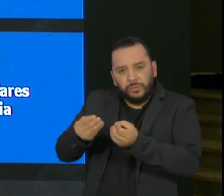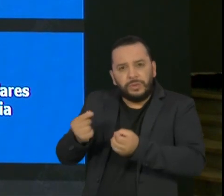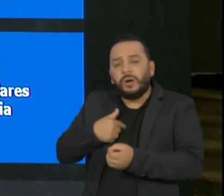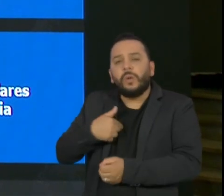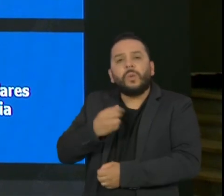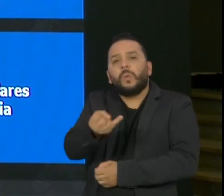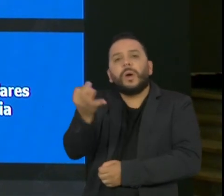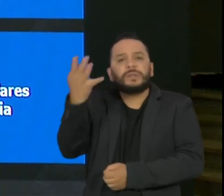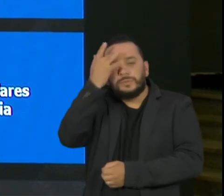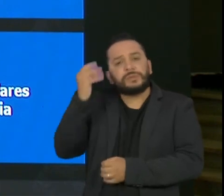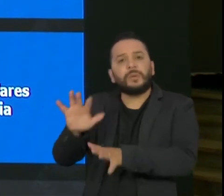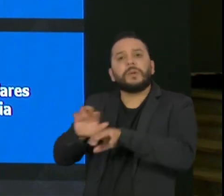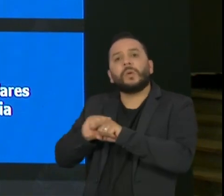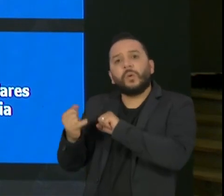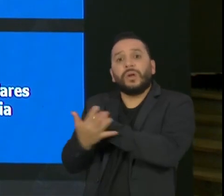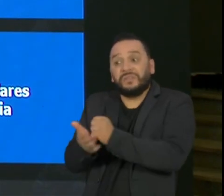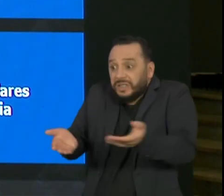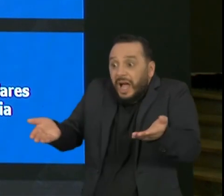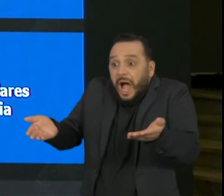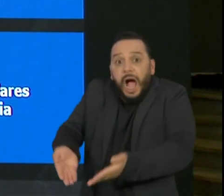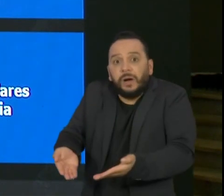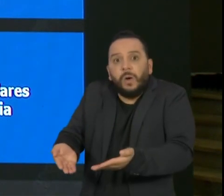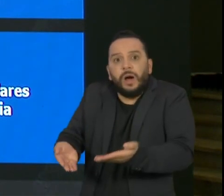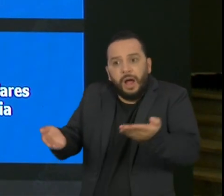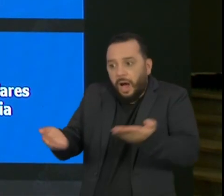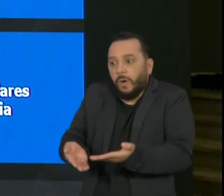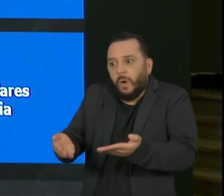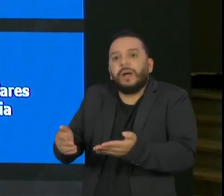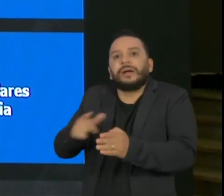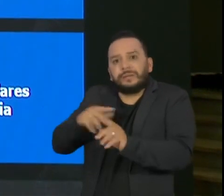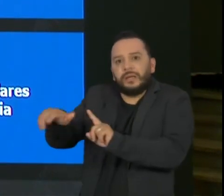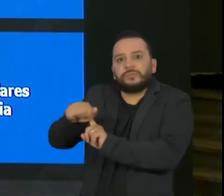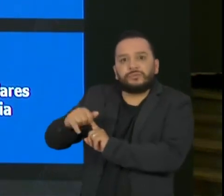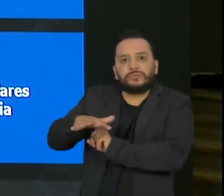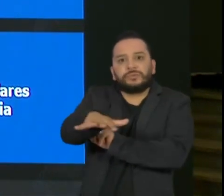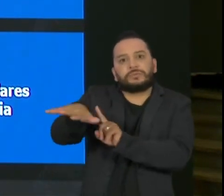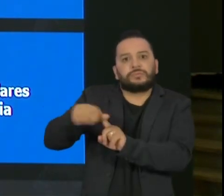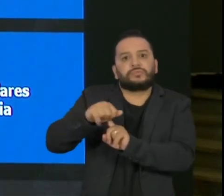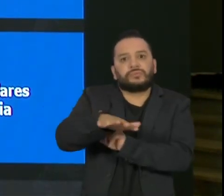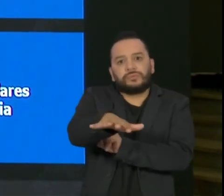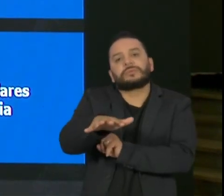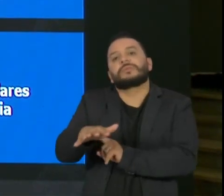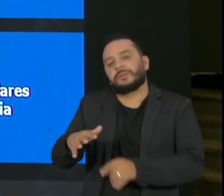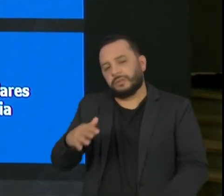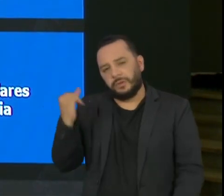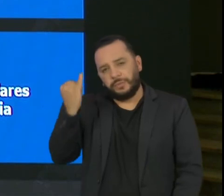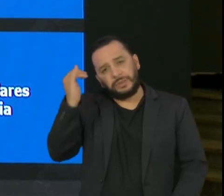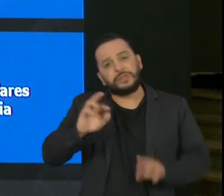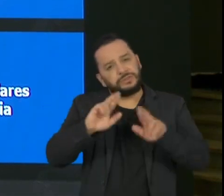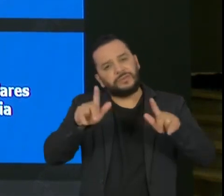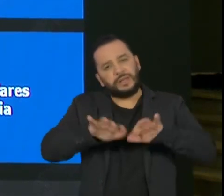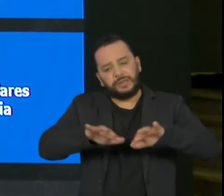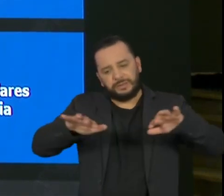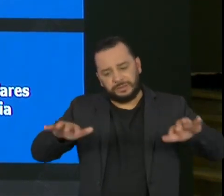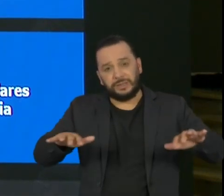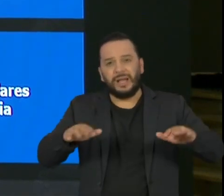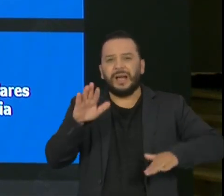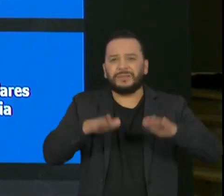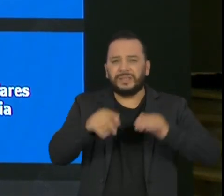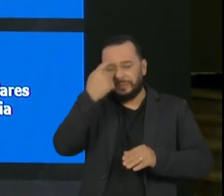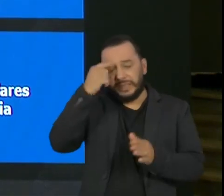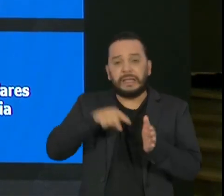infecções agudas e, portanto, que estão transmitindo? Então, essa distinção é importante para o entendimento, porque muitas vezes fala,